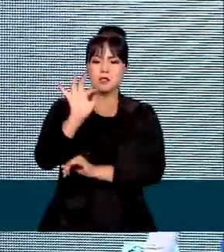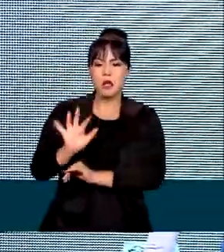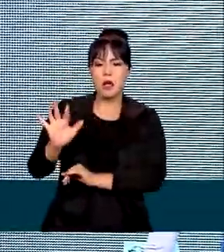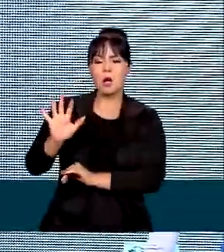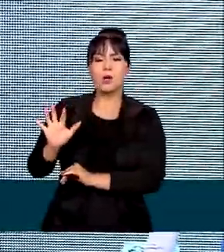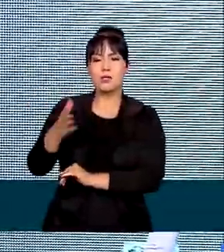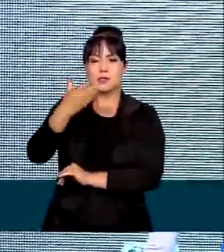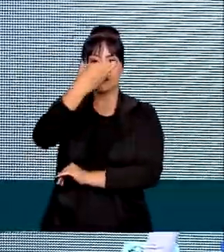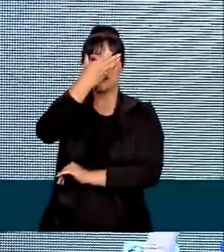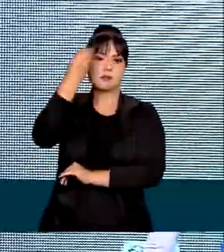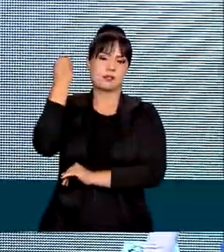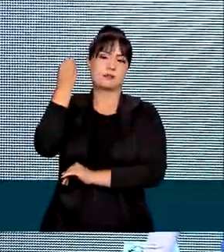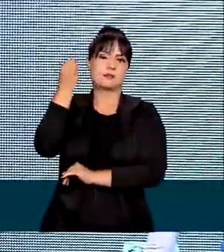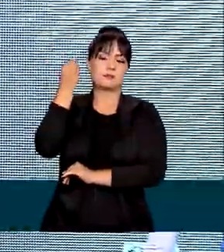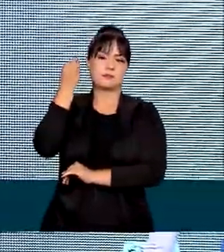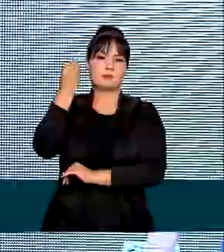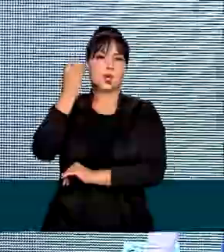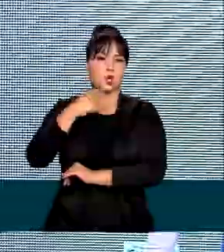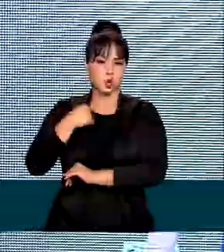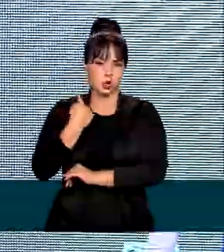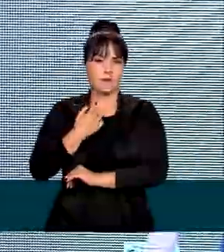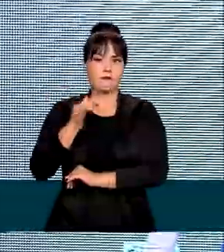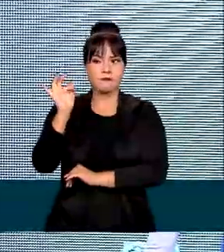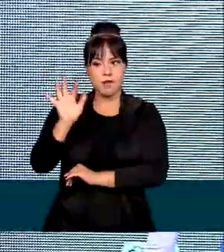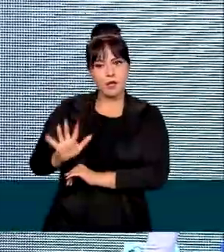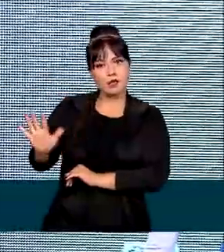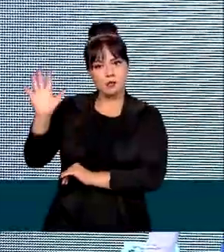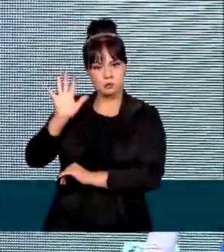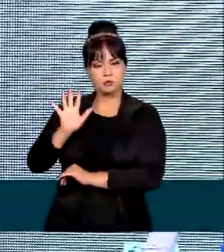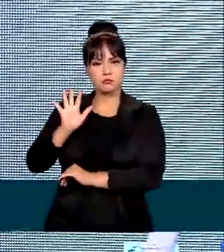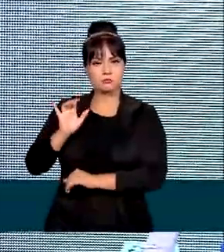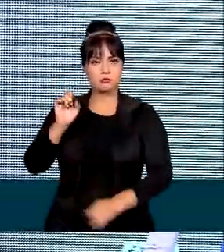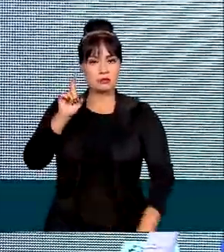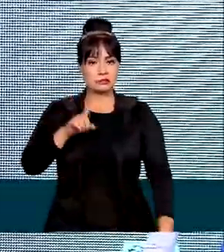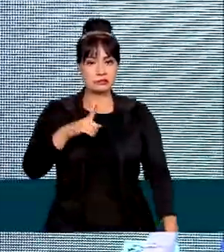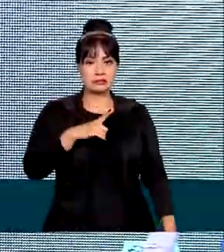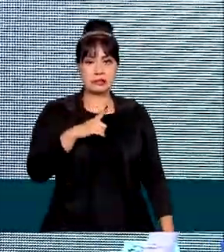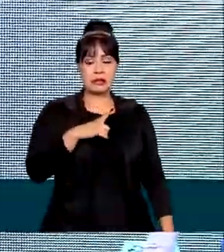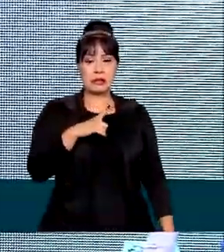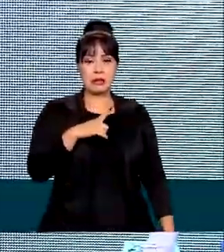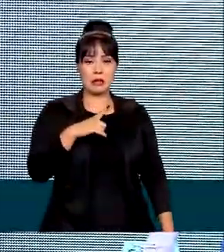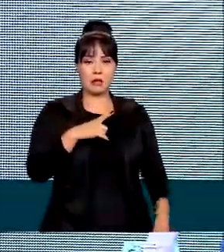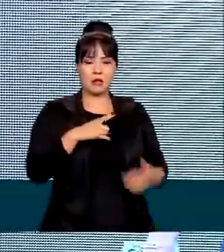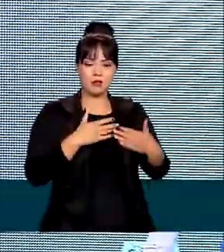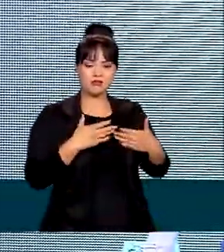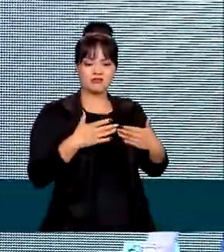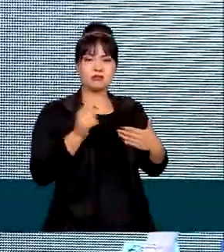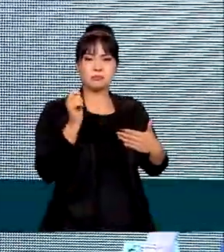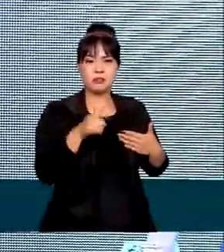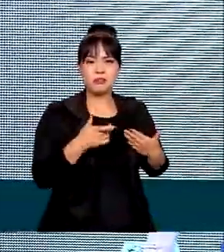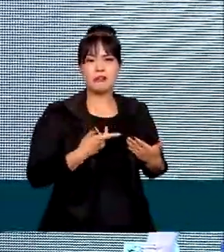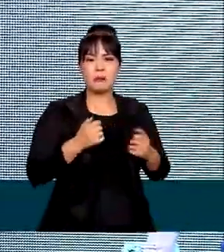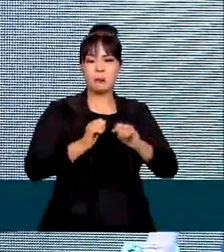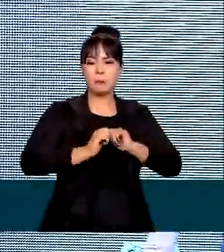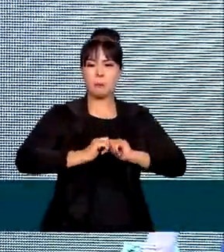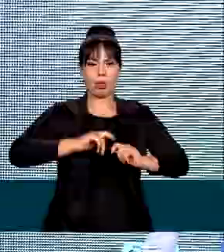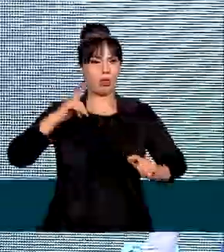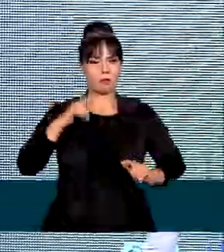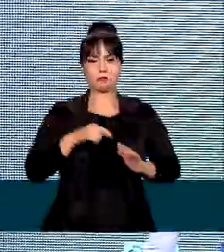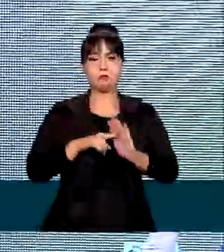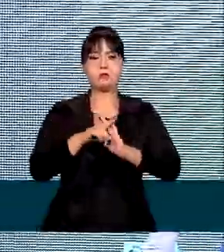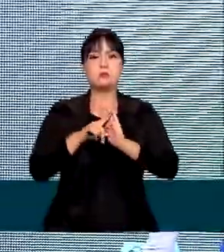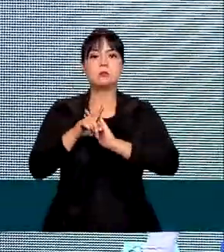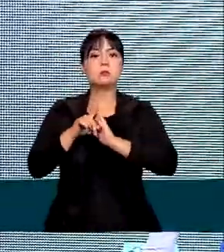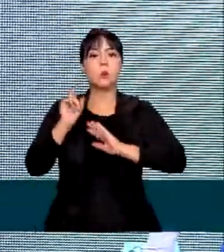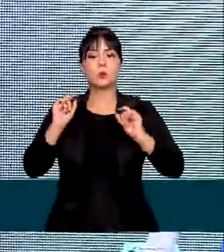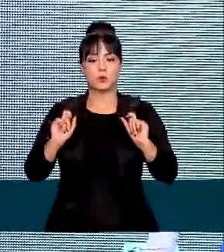esquece de que somos uma federação e é uma tendência sempre grande de